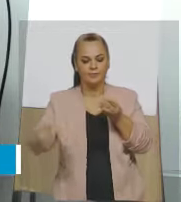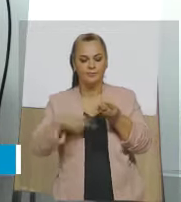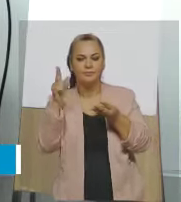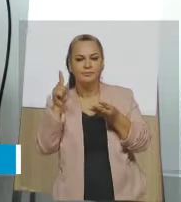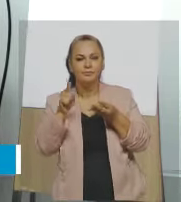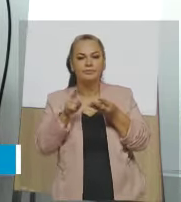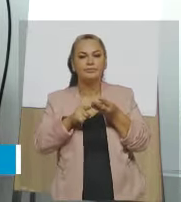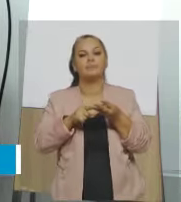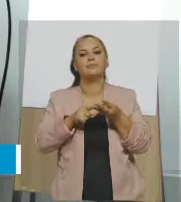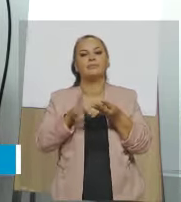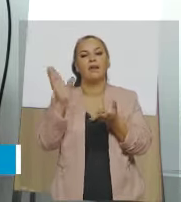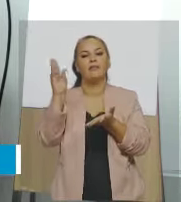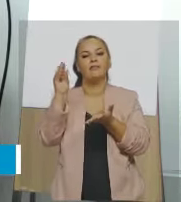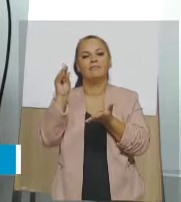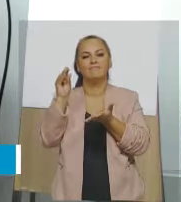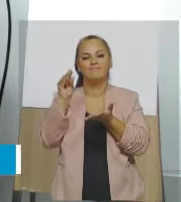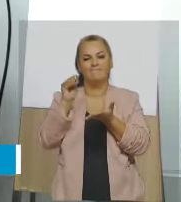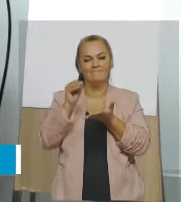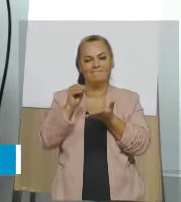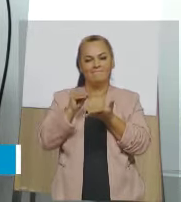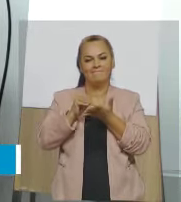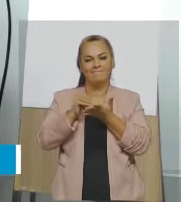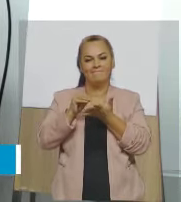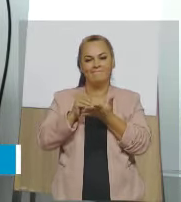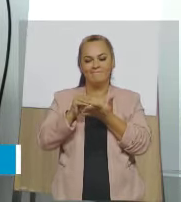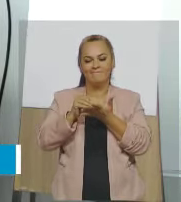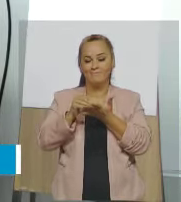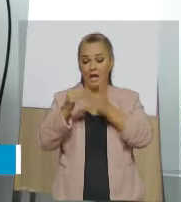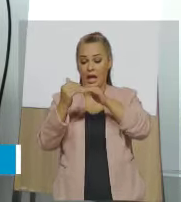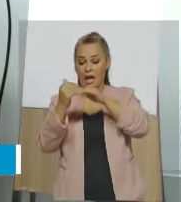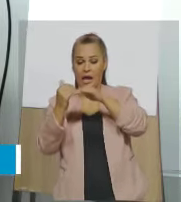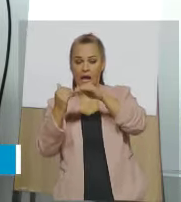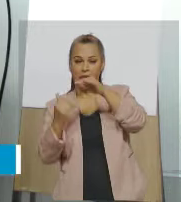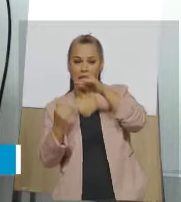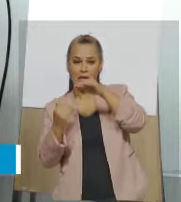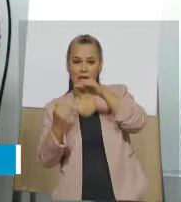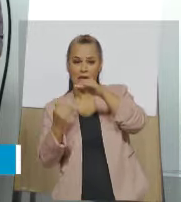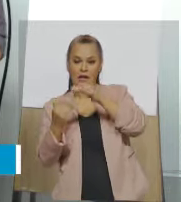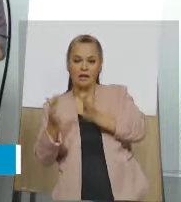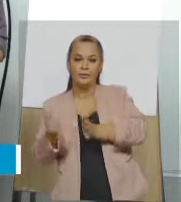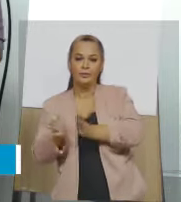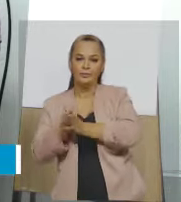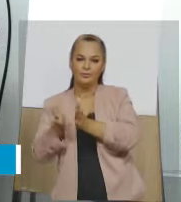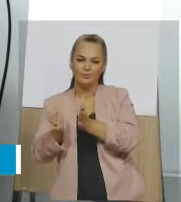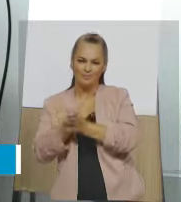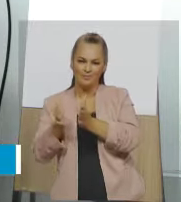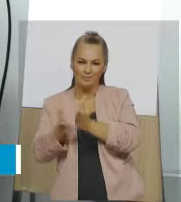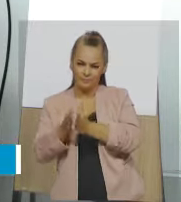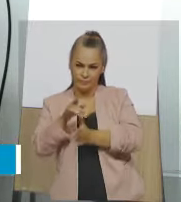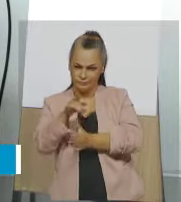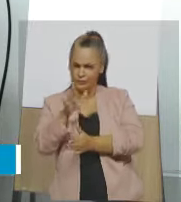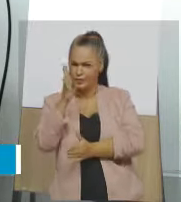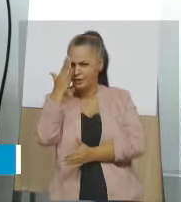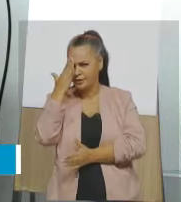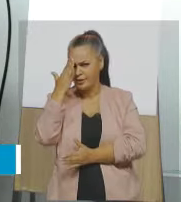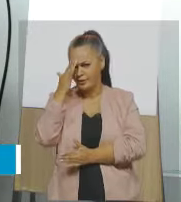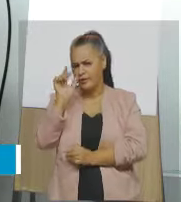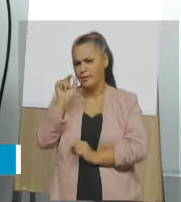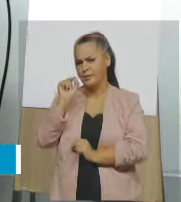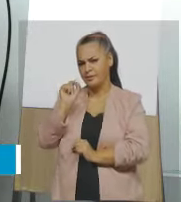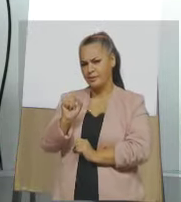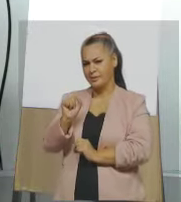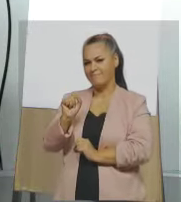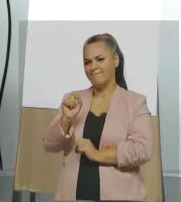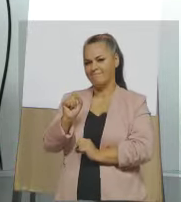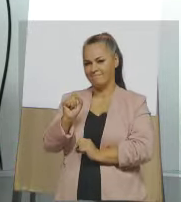A tecnologia não vai resolver a pobreza que já estava antes. E a gente sabe que, durante esse período de pandemia, isso também acabou